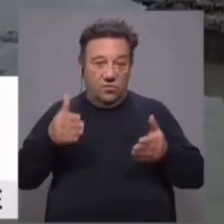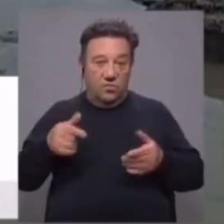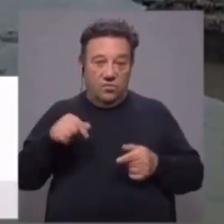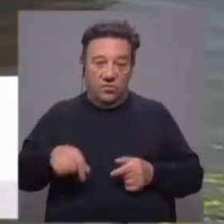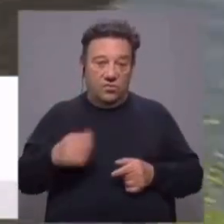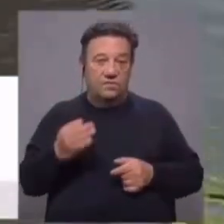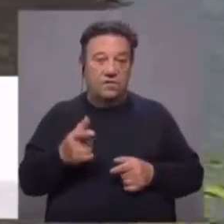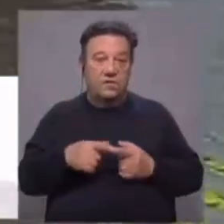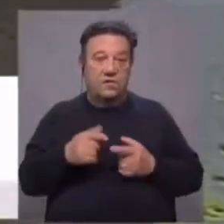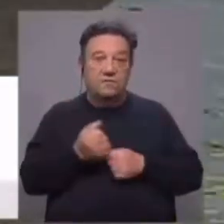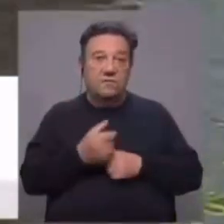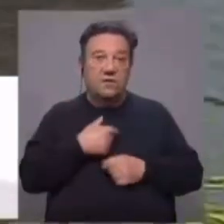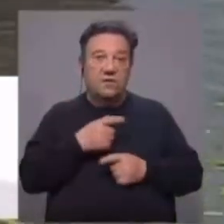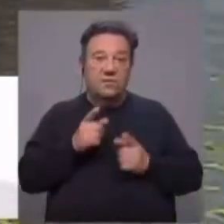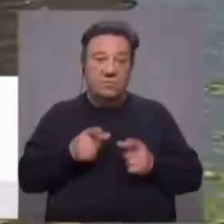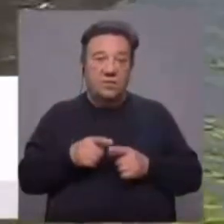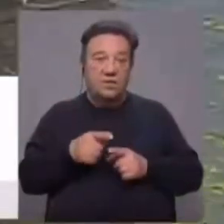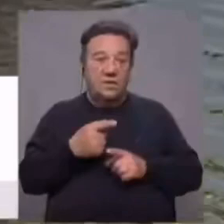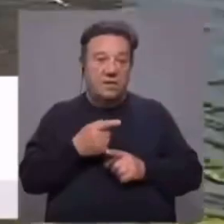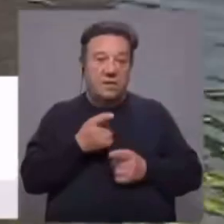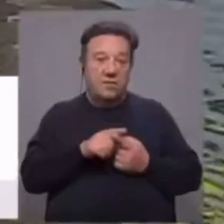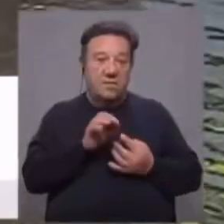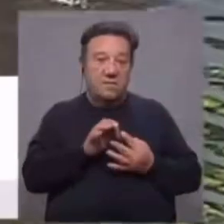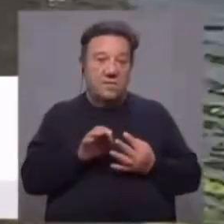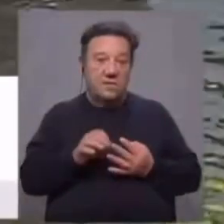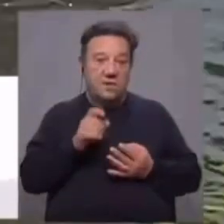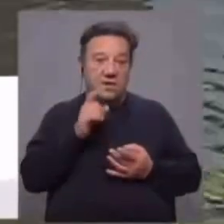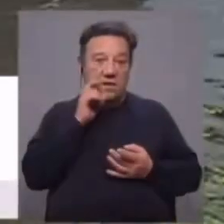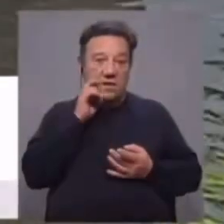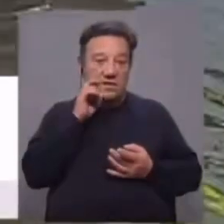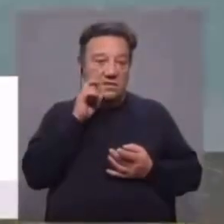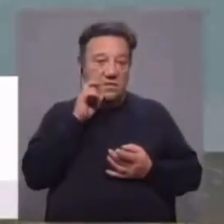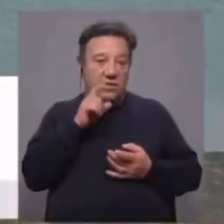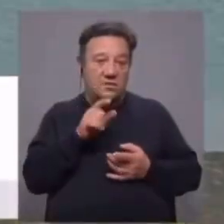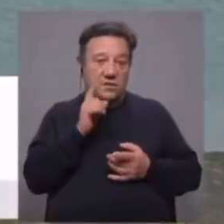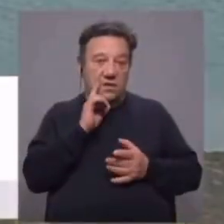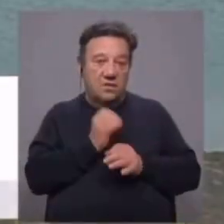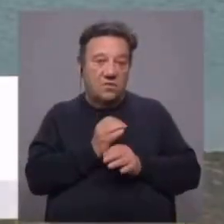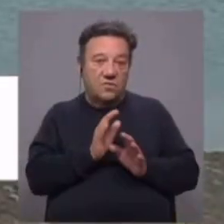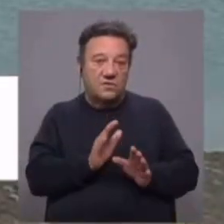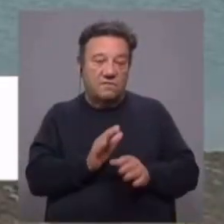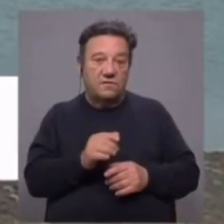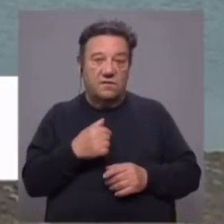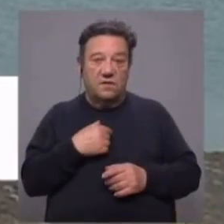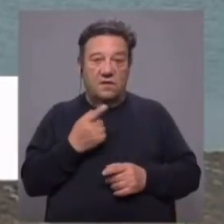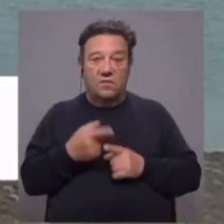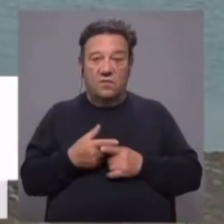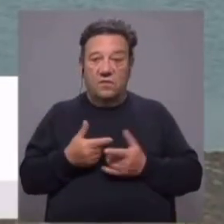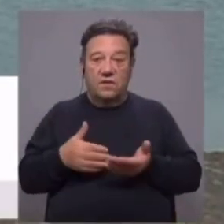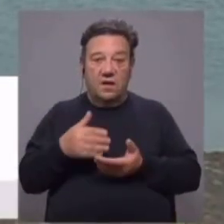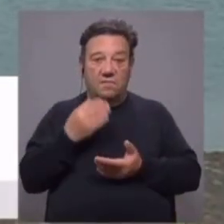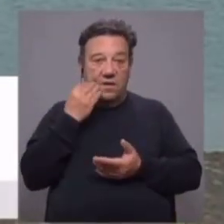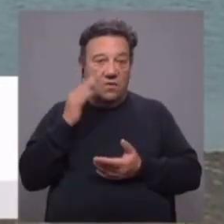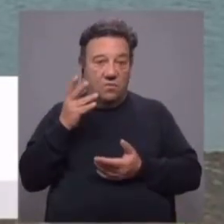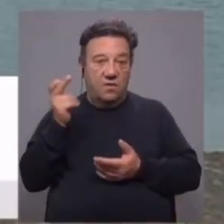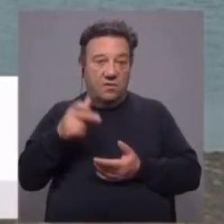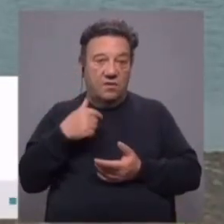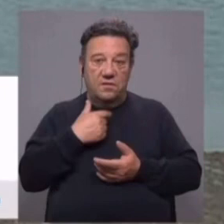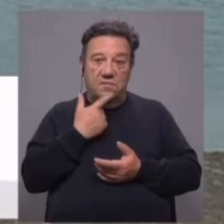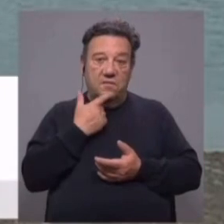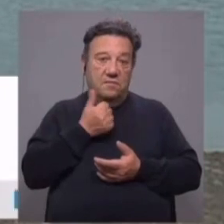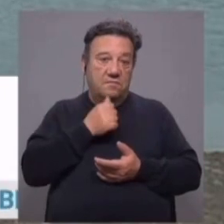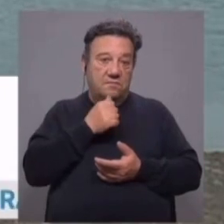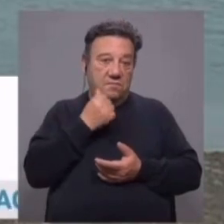foi proceder à implantação de medidas de segurança, de conservação. Há um processo hidrodinâmico qualquer que está a acontecer aqui, que nós ainda não percebemos muito